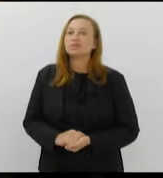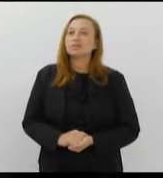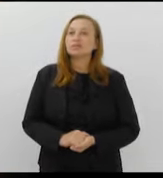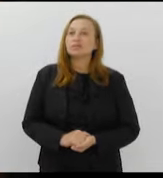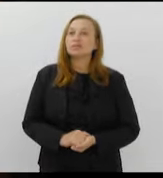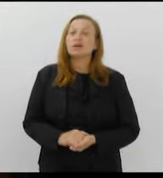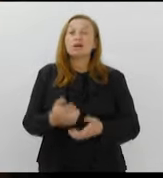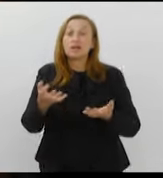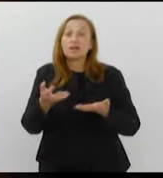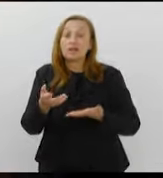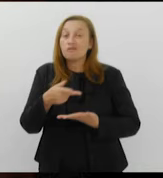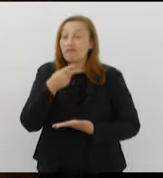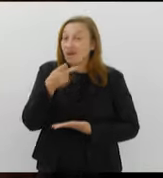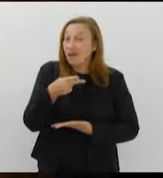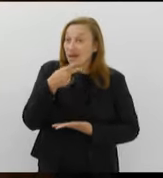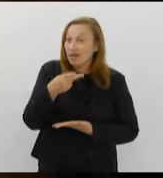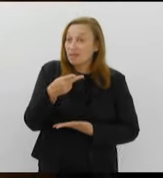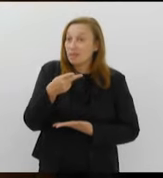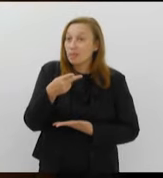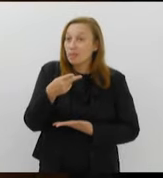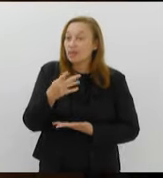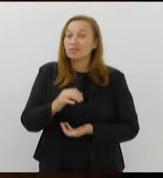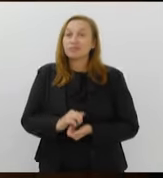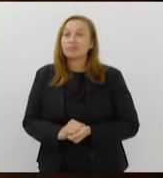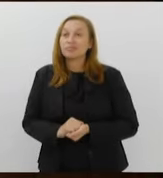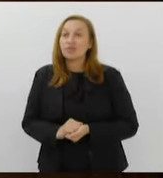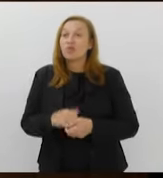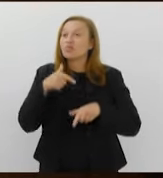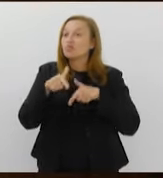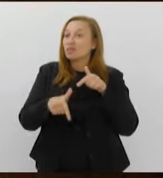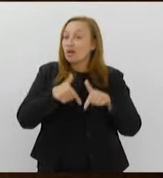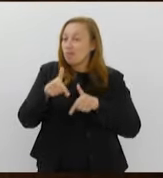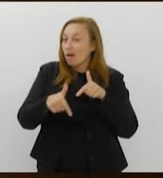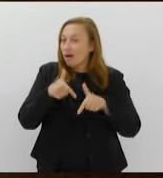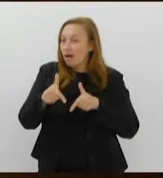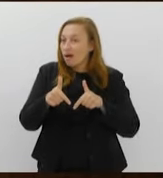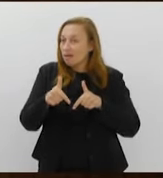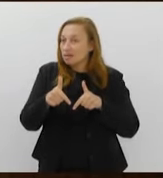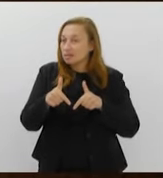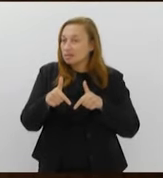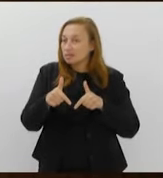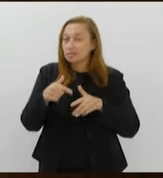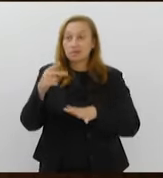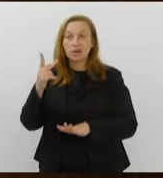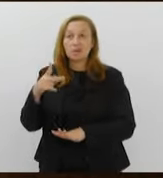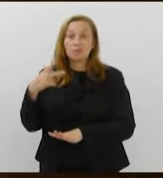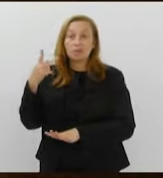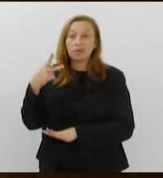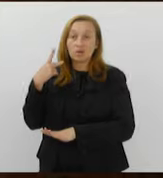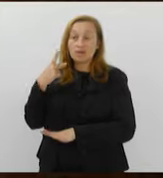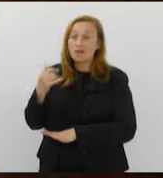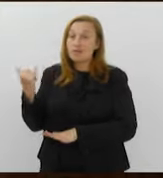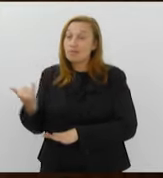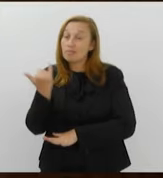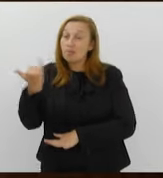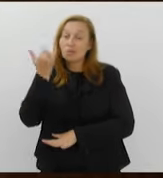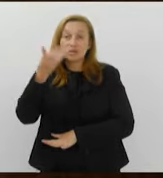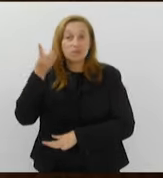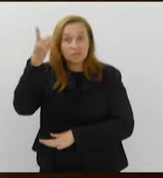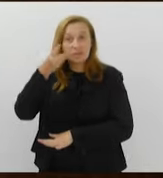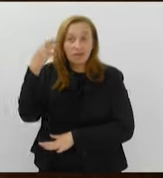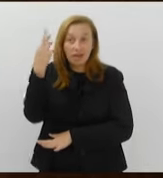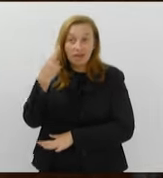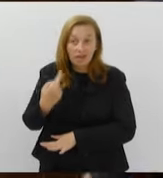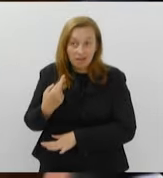aqui falar que o trabalho, né, que virá a fazer essa procuradoria é muito importante. Nossa deputada Renata